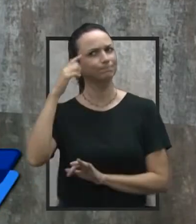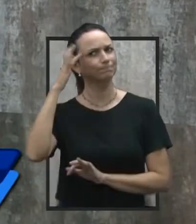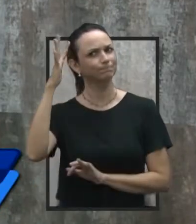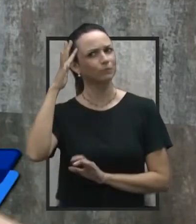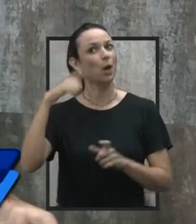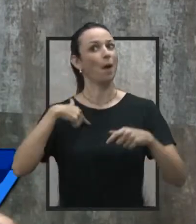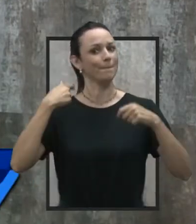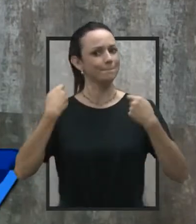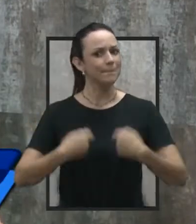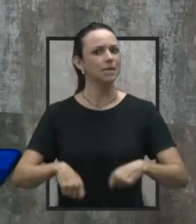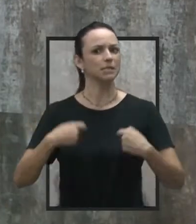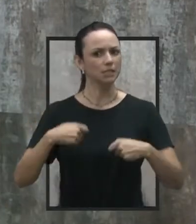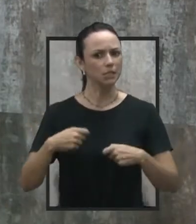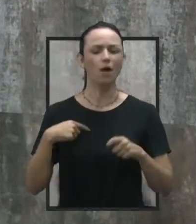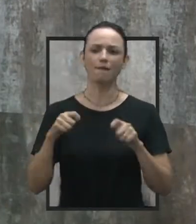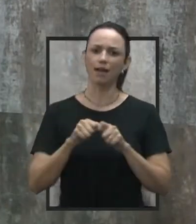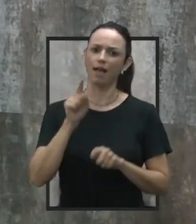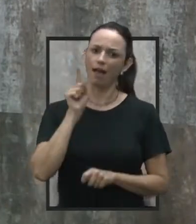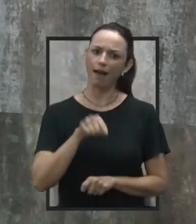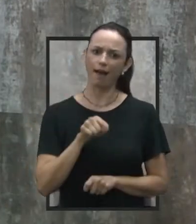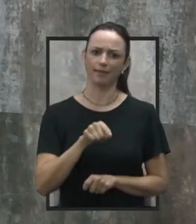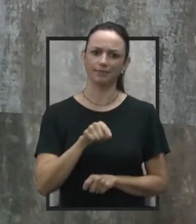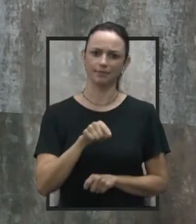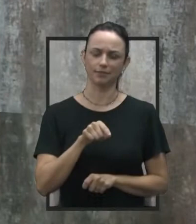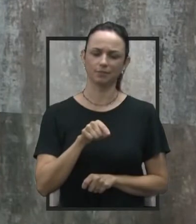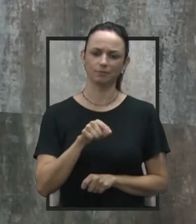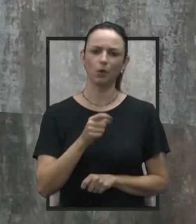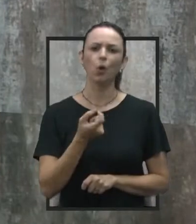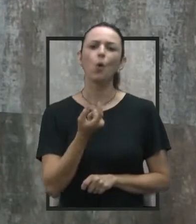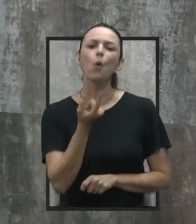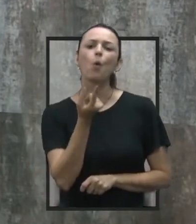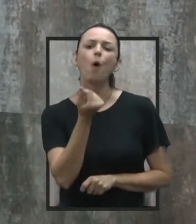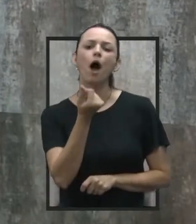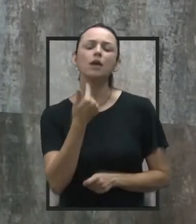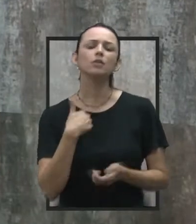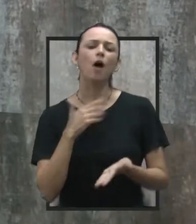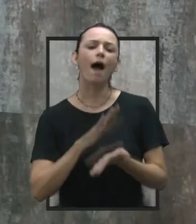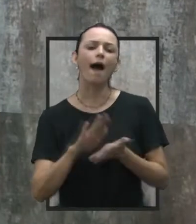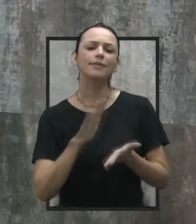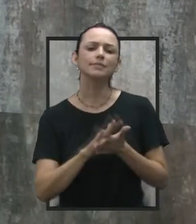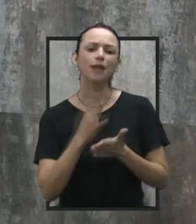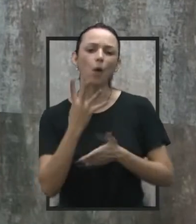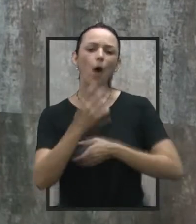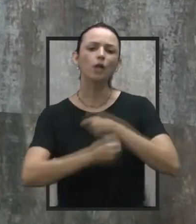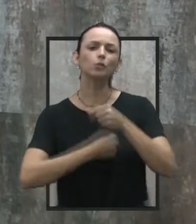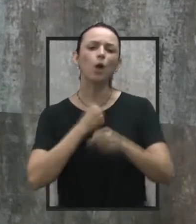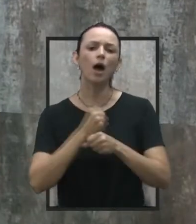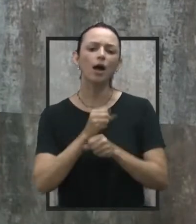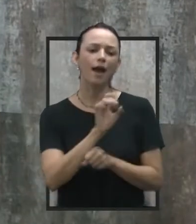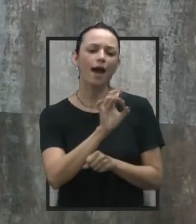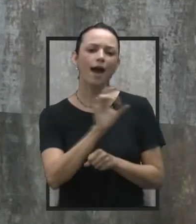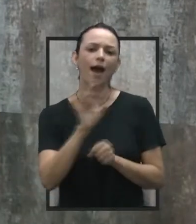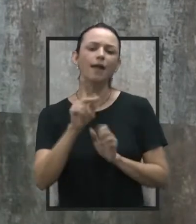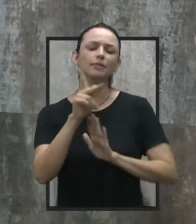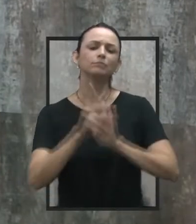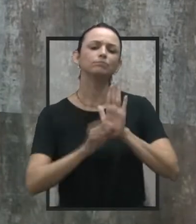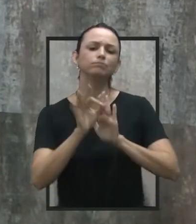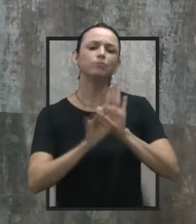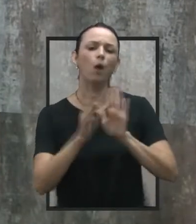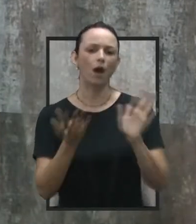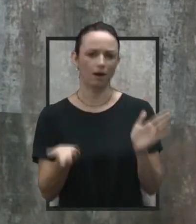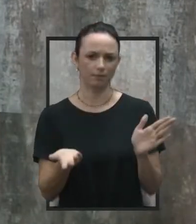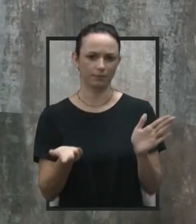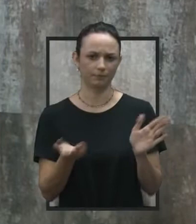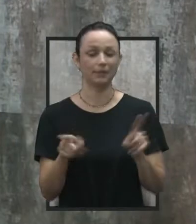ali, isso é um dever, eu preciso fazer isso. Quanto eu pretendo gastar nos próximos 4 anos em cada um desses